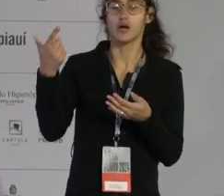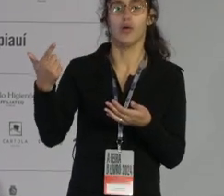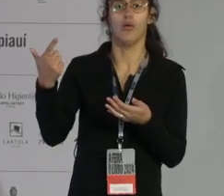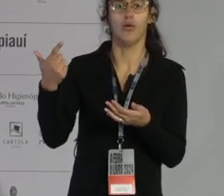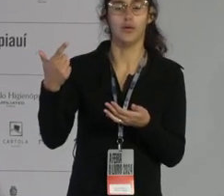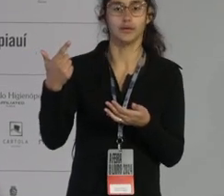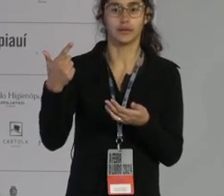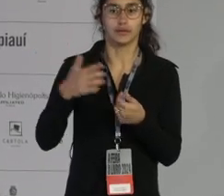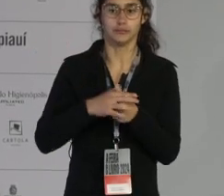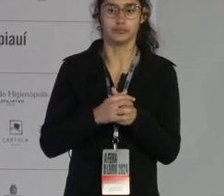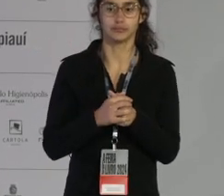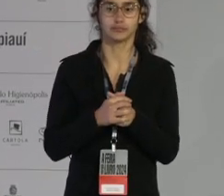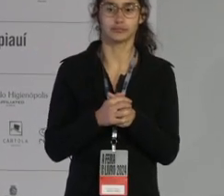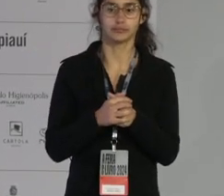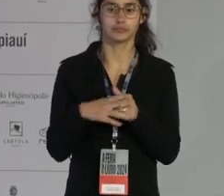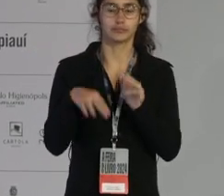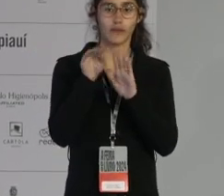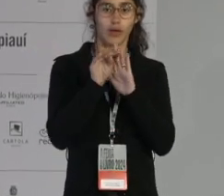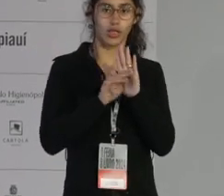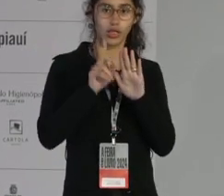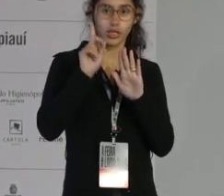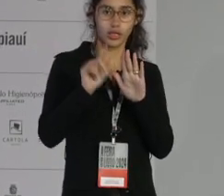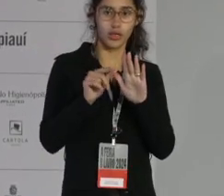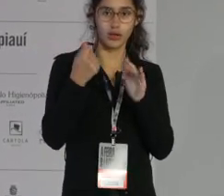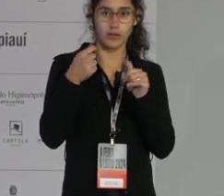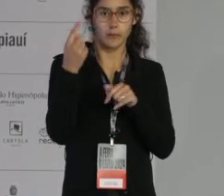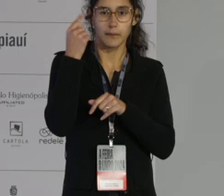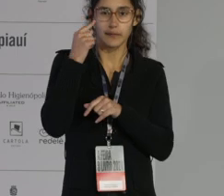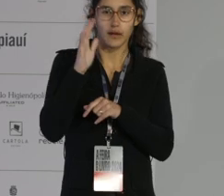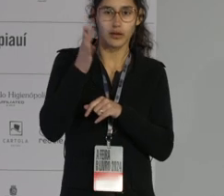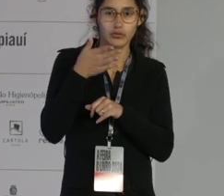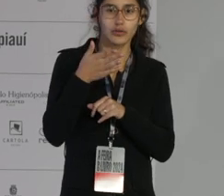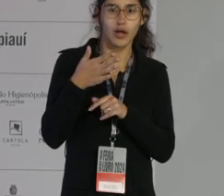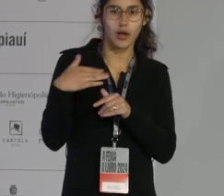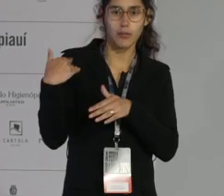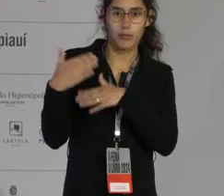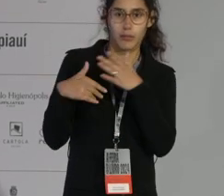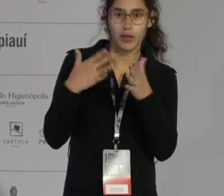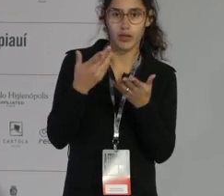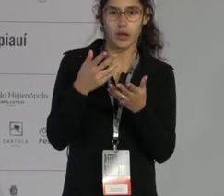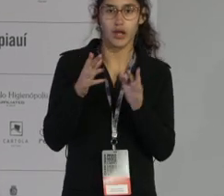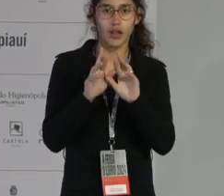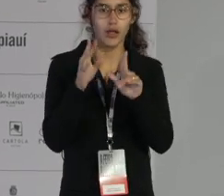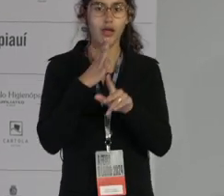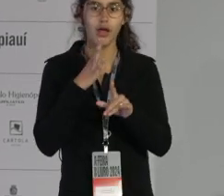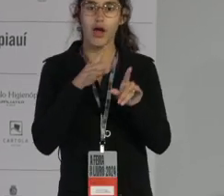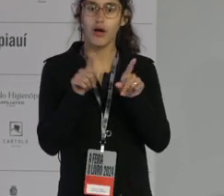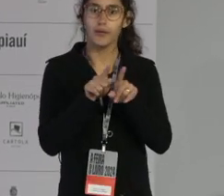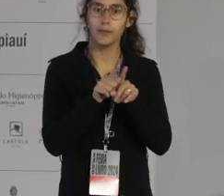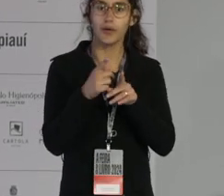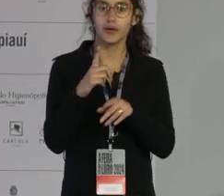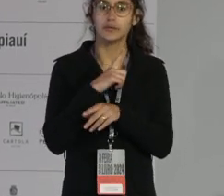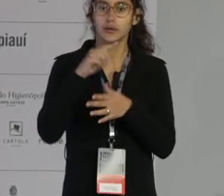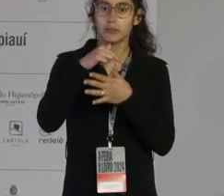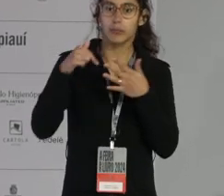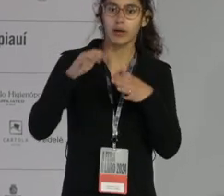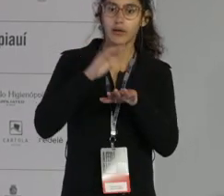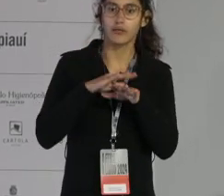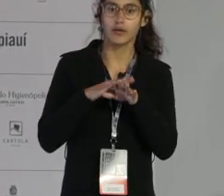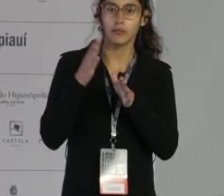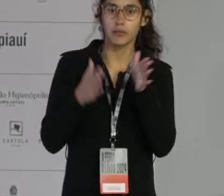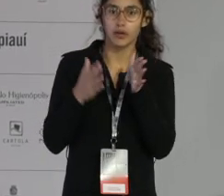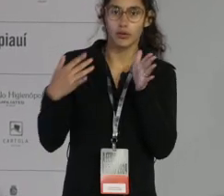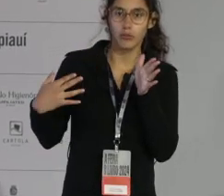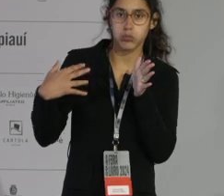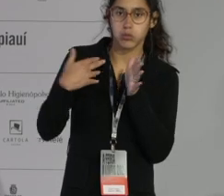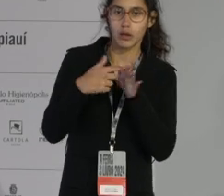que a outra ordem era uma coisa que eu tinha pensado já há mais tempo. Então, é engraçado também isso, quando você tem coisas que você faz há muito